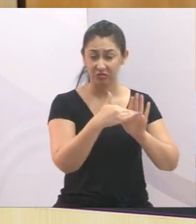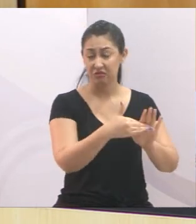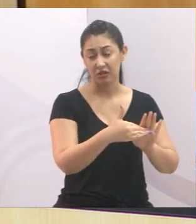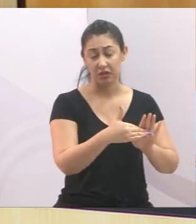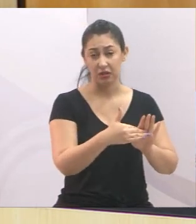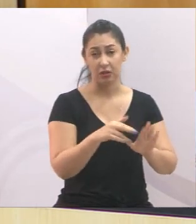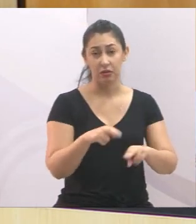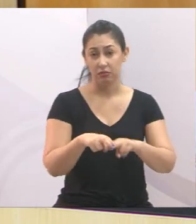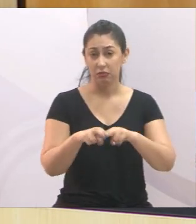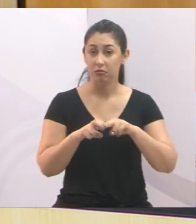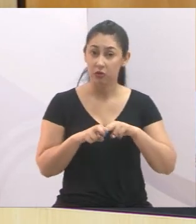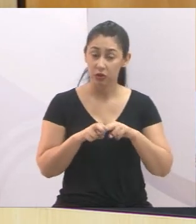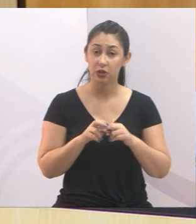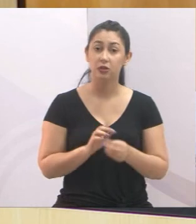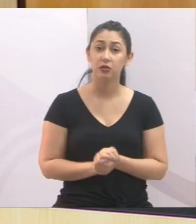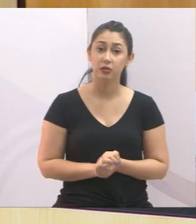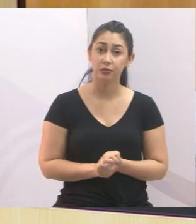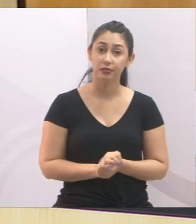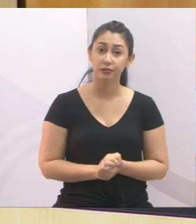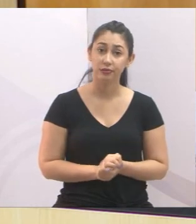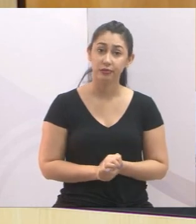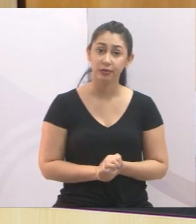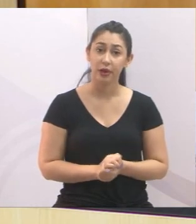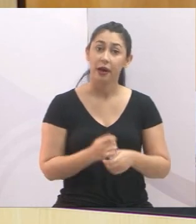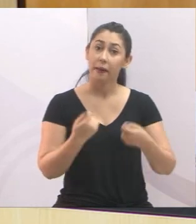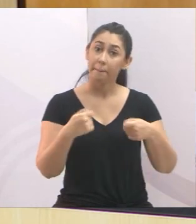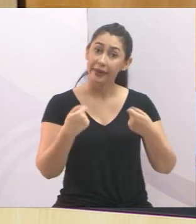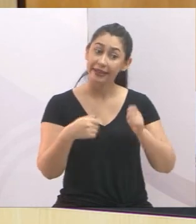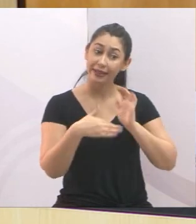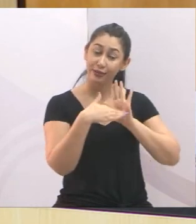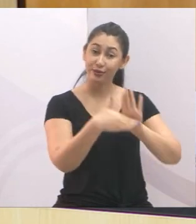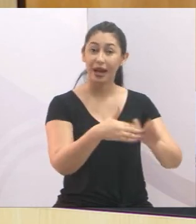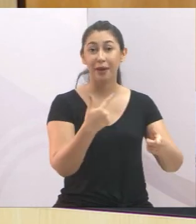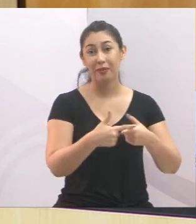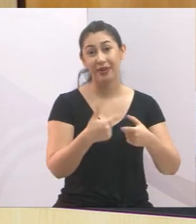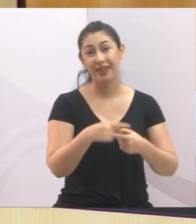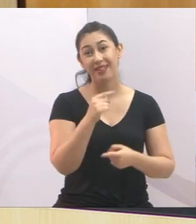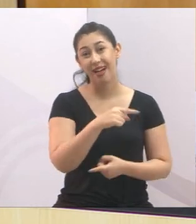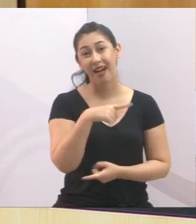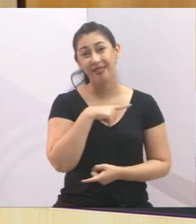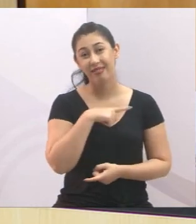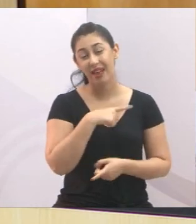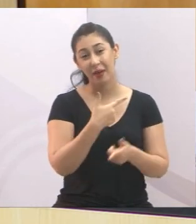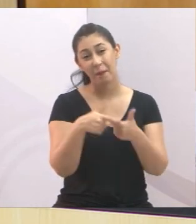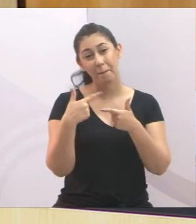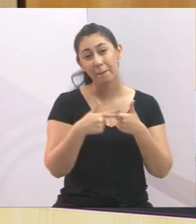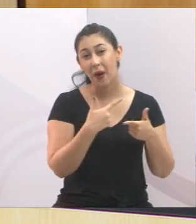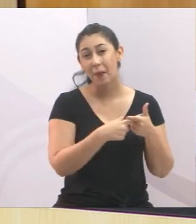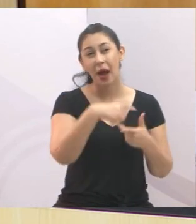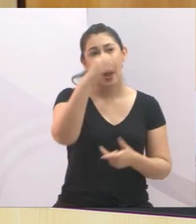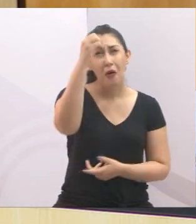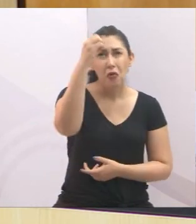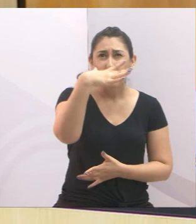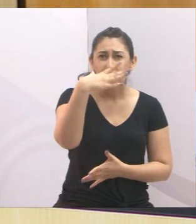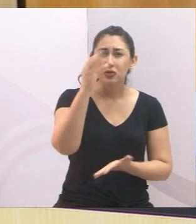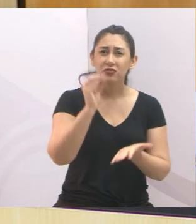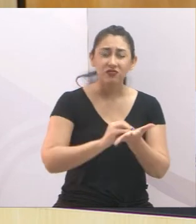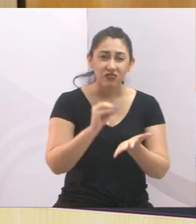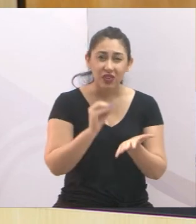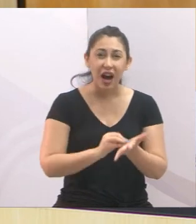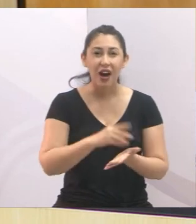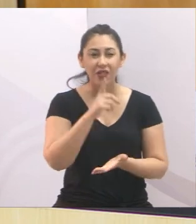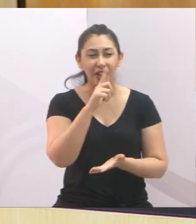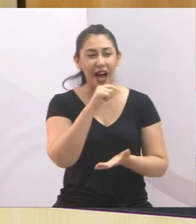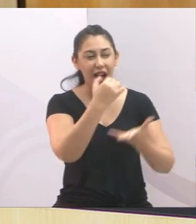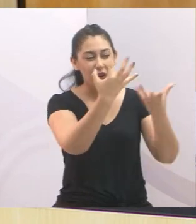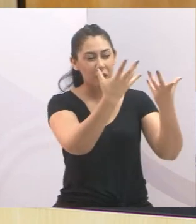Por isso, pendência estrutural, infiltração, contenção de água, falta de iluminação na área externa, só